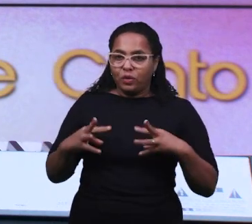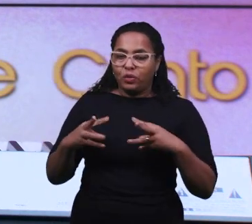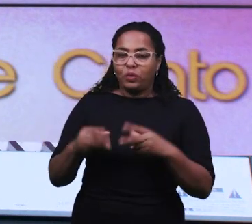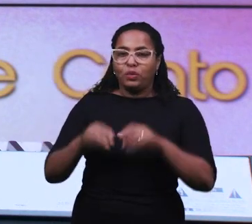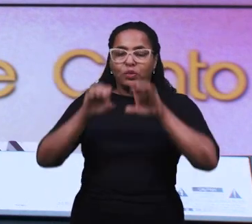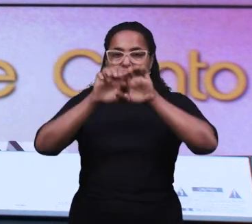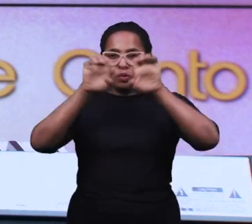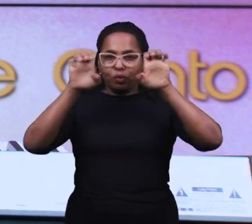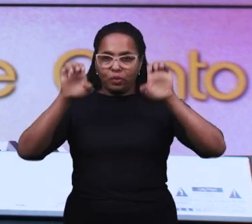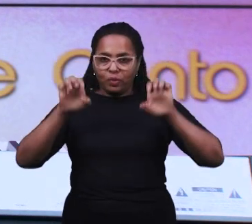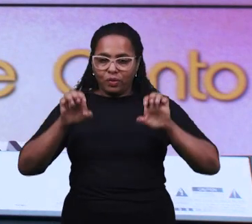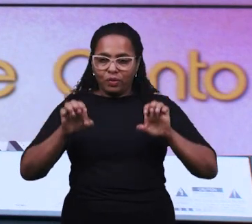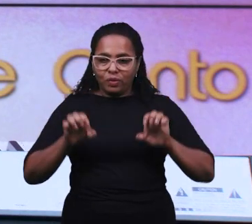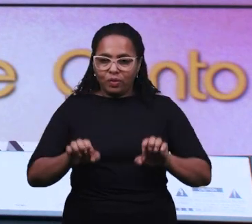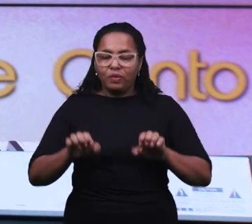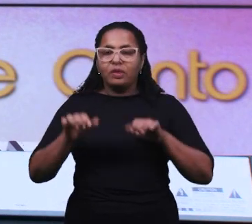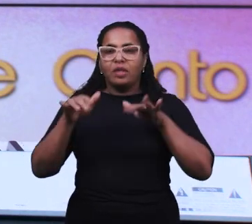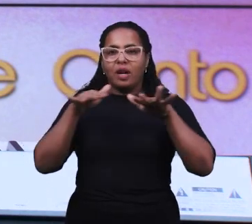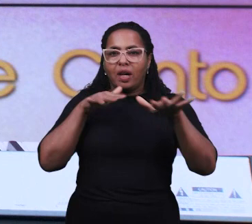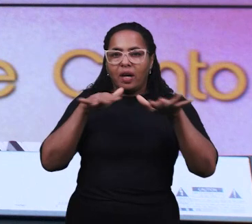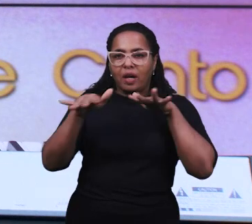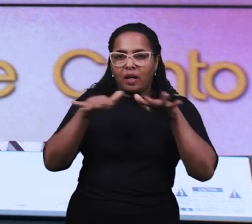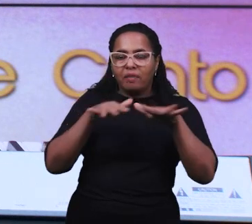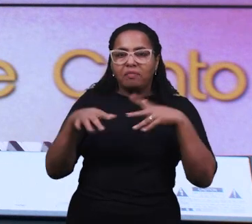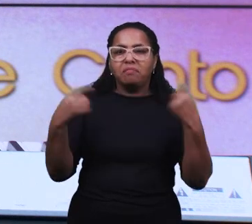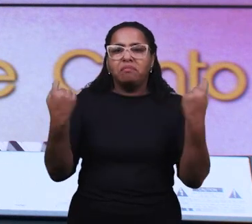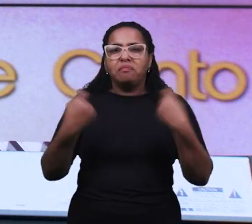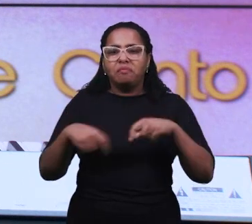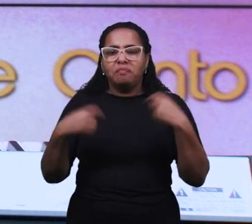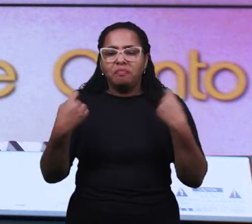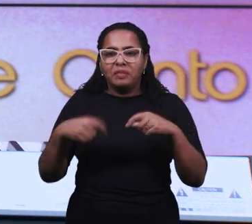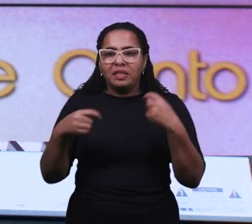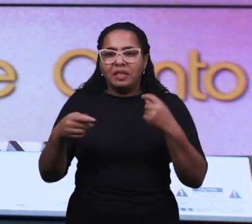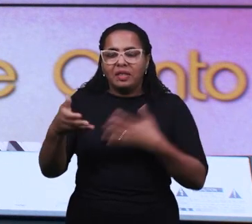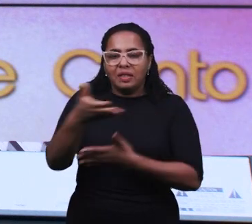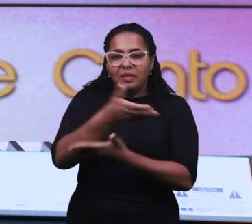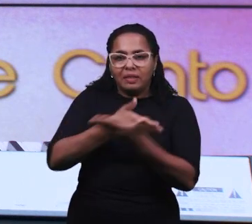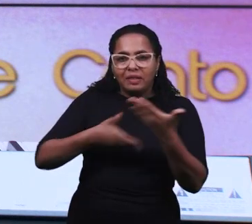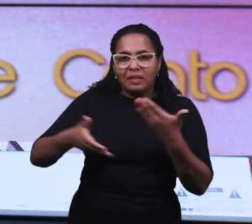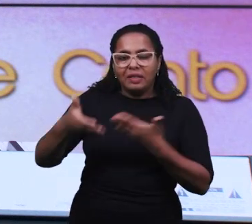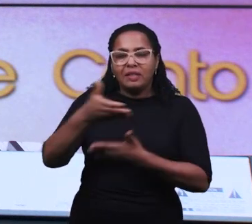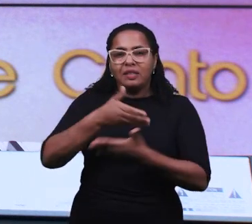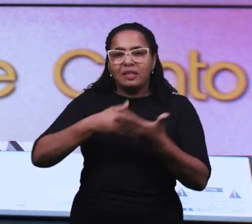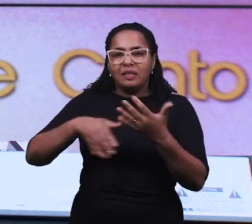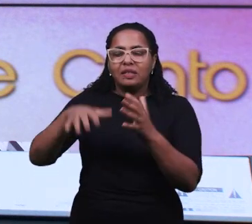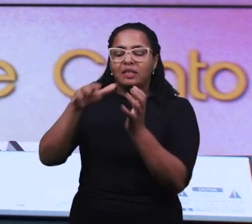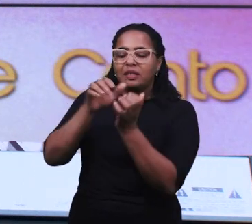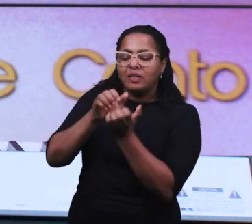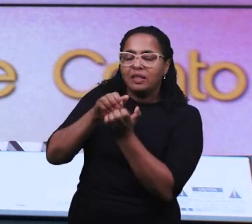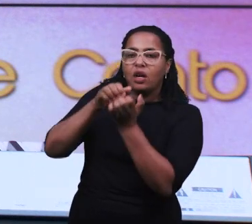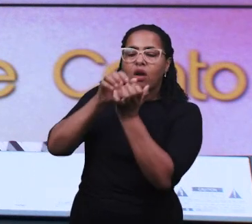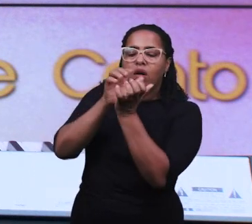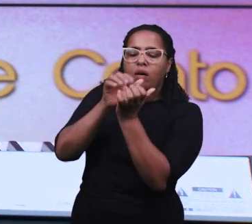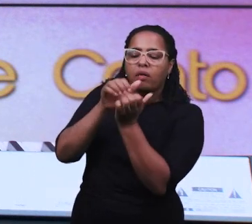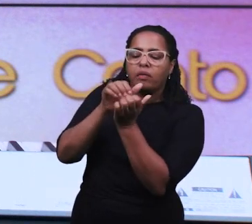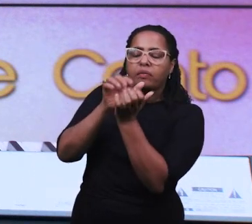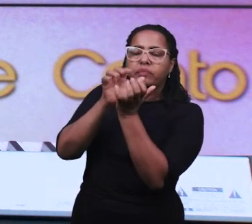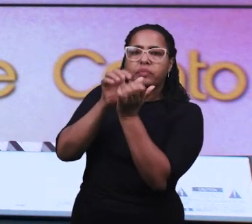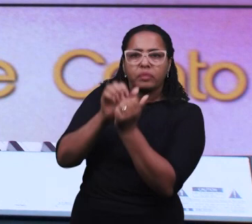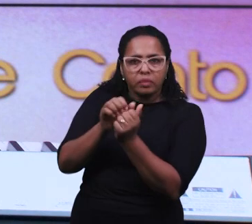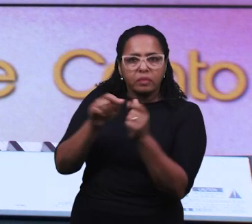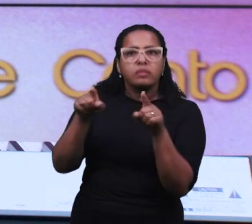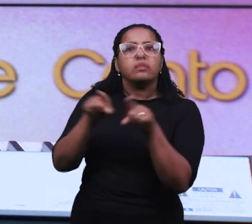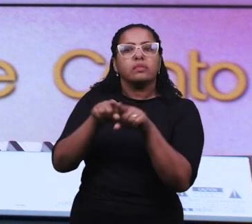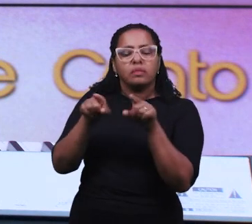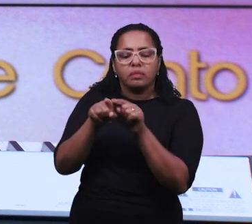Toda essa estrutura que vai se movendo precisa ter a participação do palato mole, porque ele